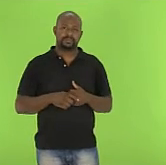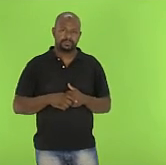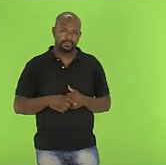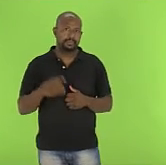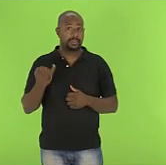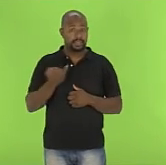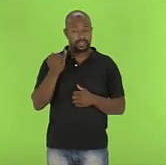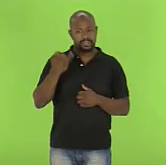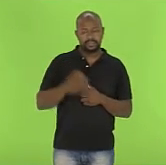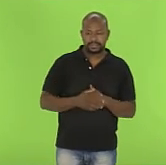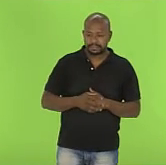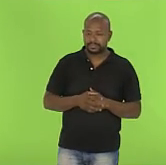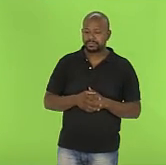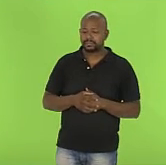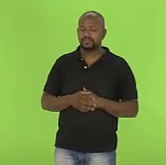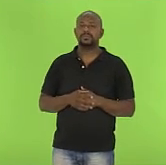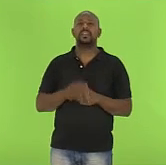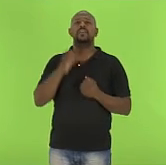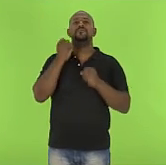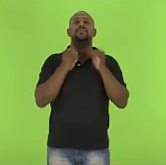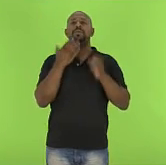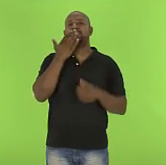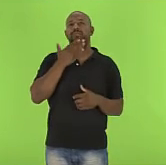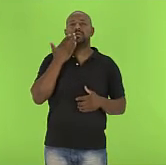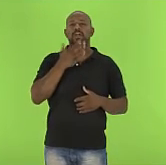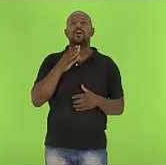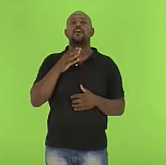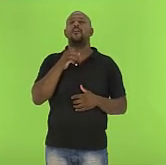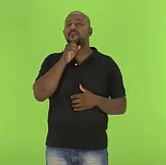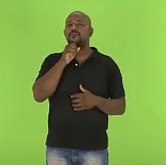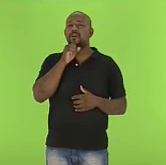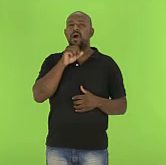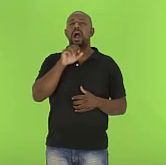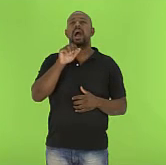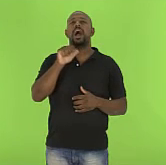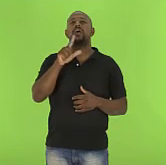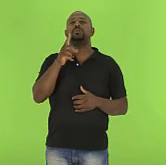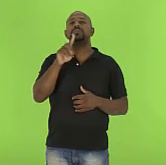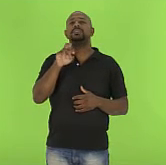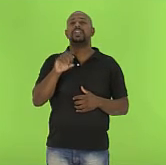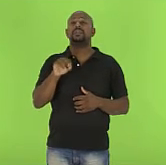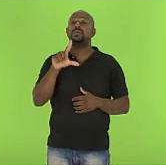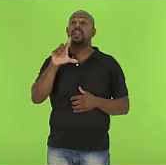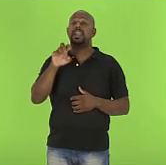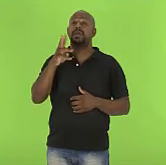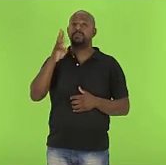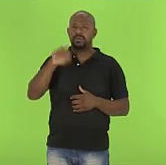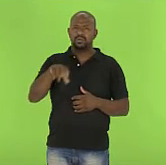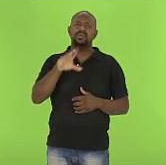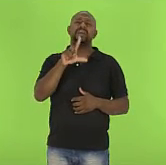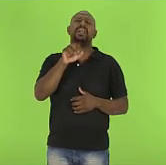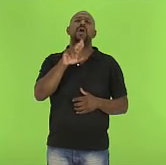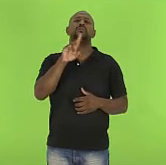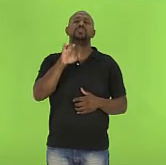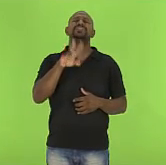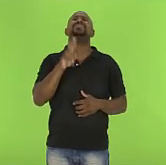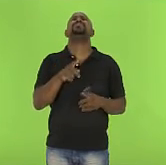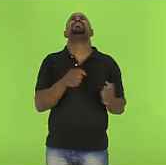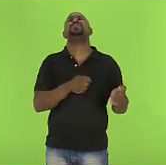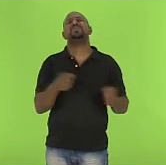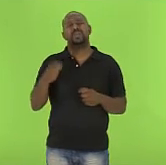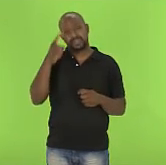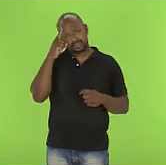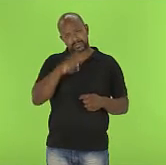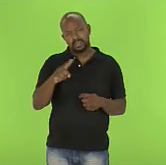é importante demais. Muita água. A fábrica de bolo Vó Alzira do Leblon, do Cláudio Azer, que